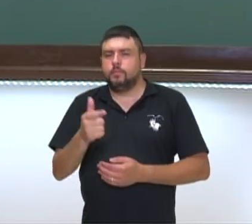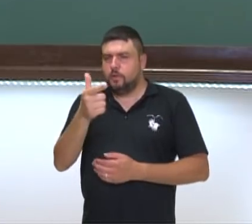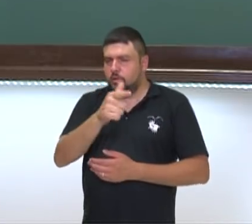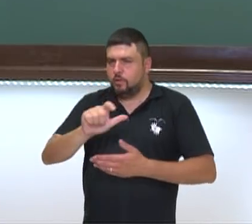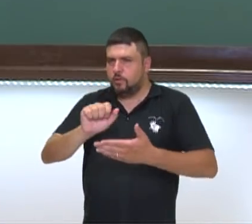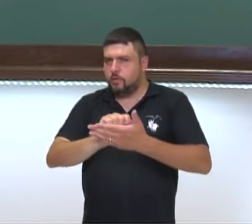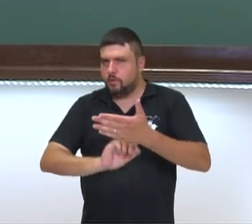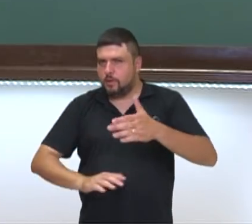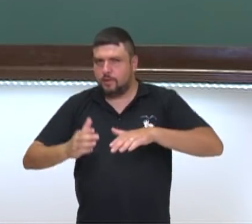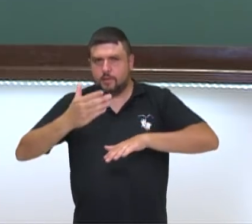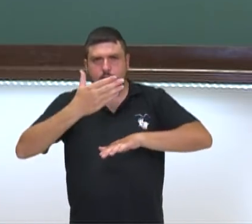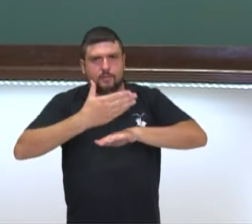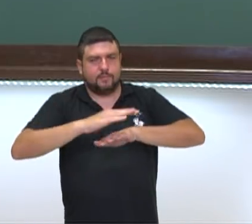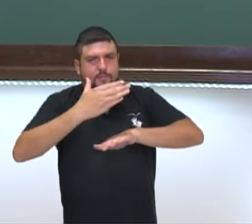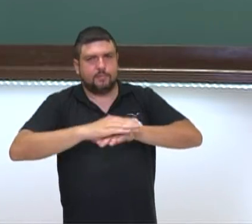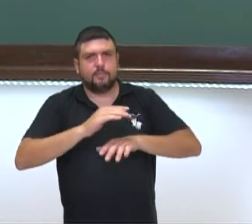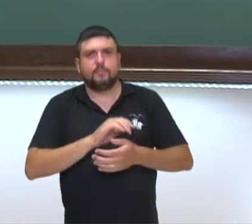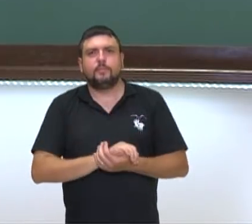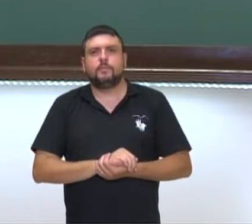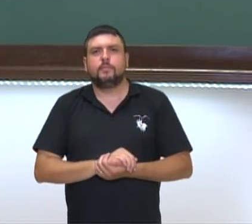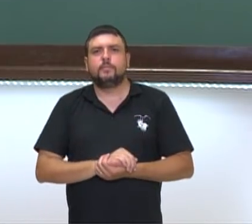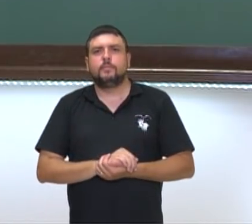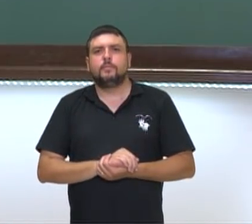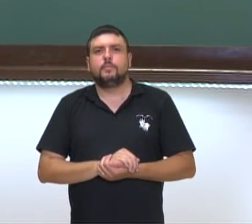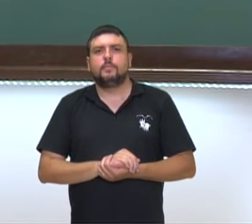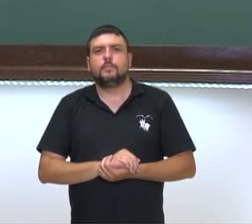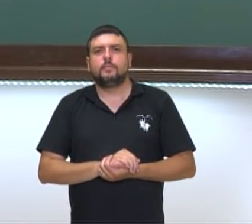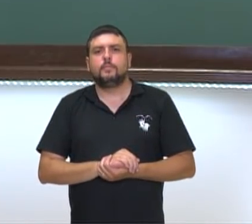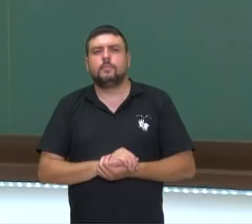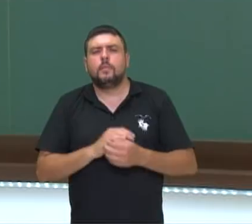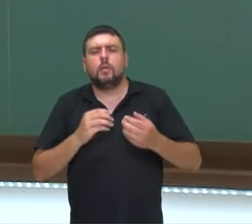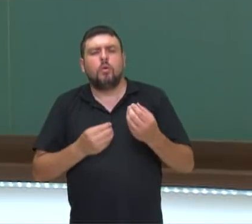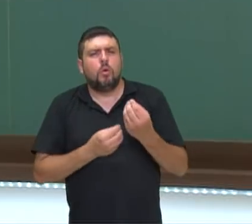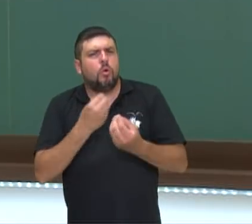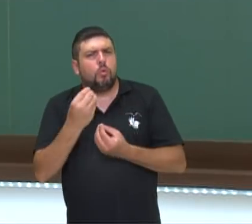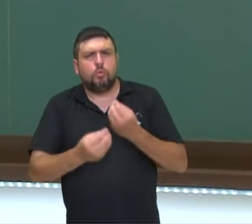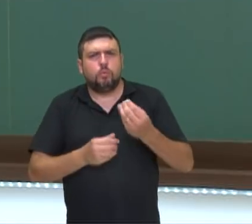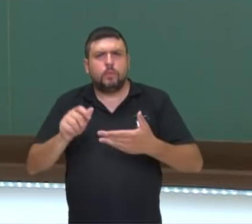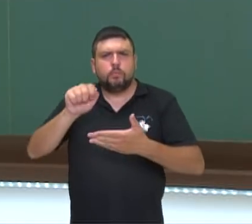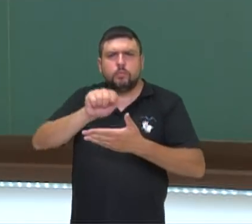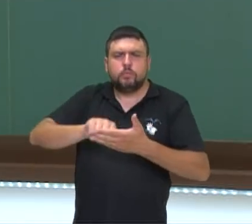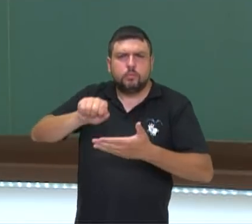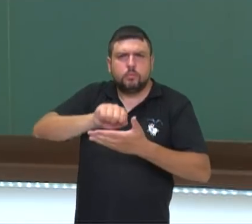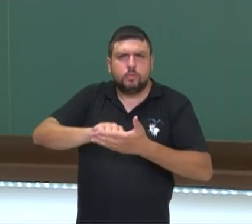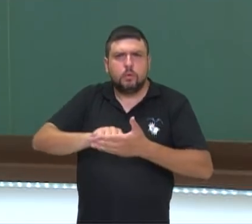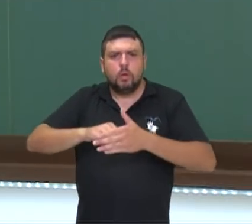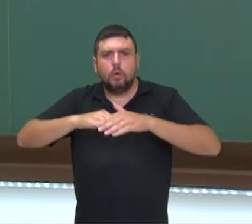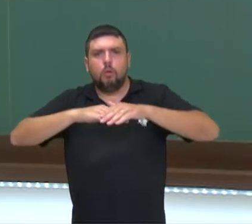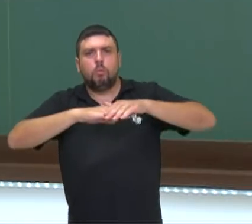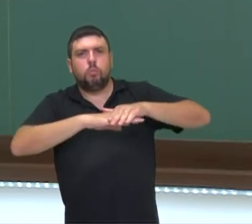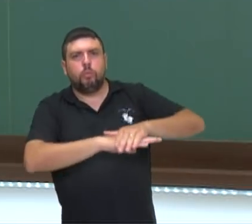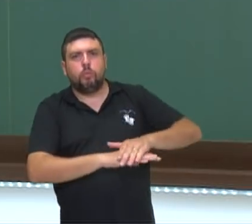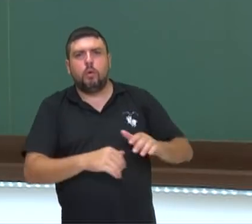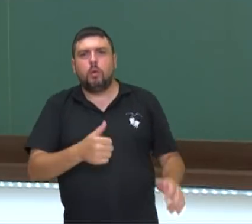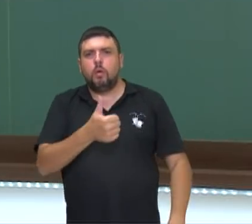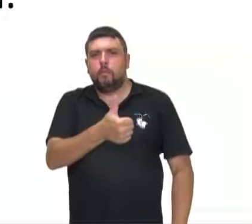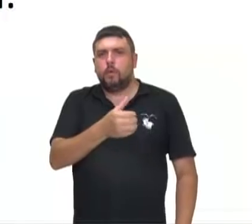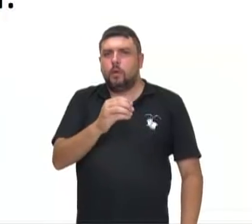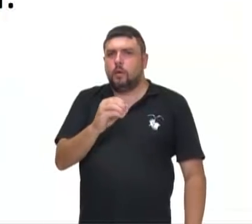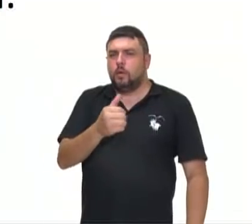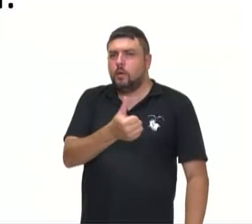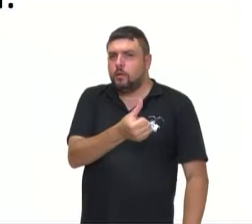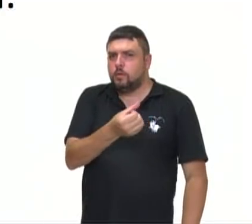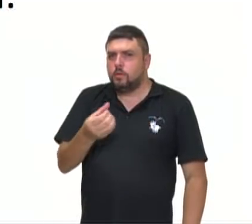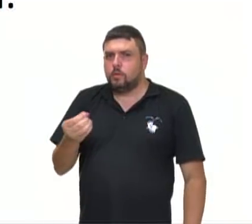mais? Continuando o exercício, letra E. Como é que eu representaria? Um crédito de R$ 1.600.